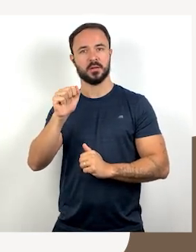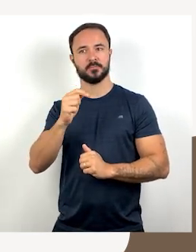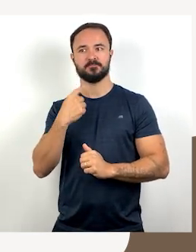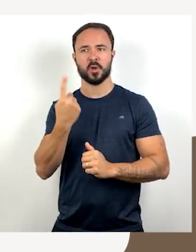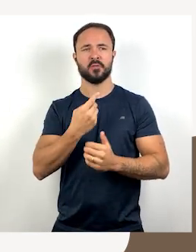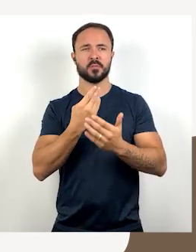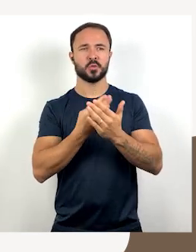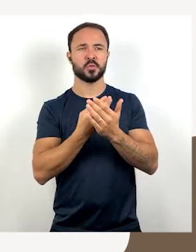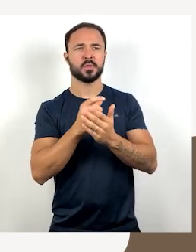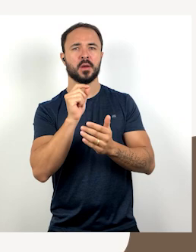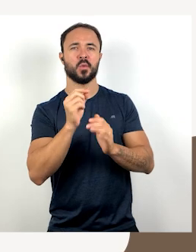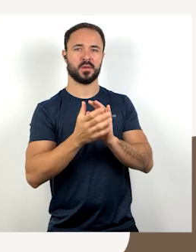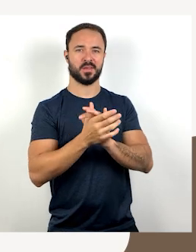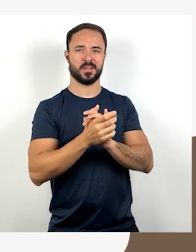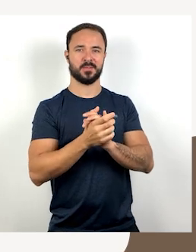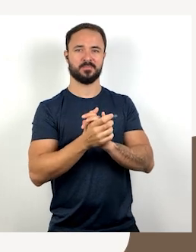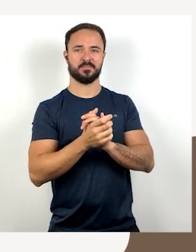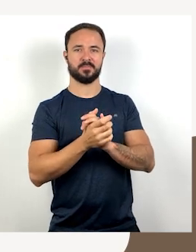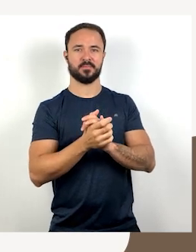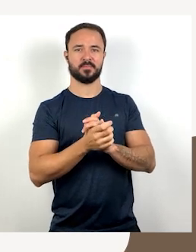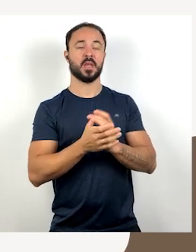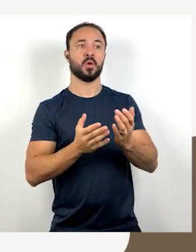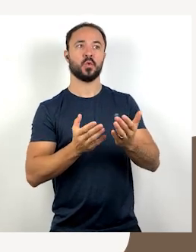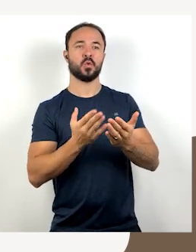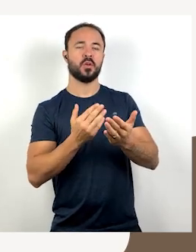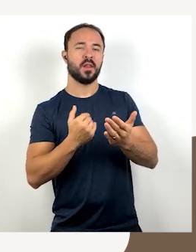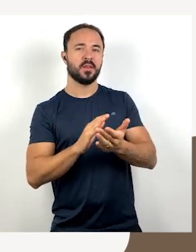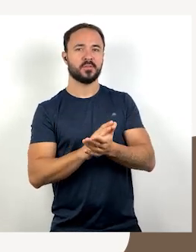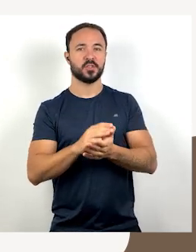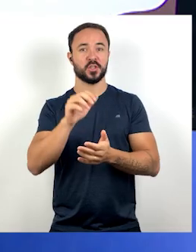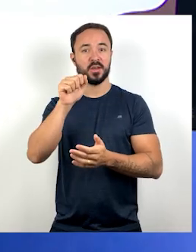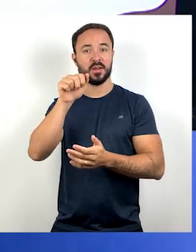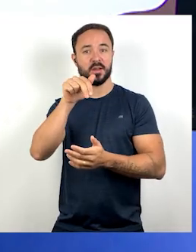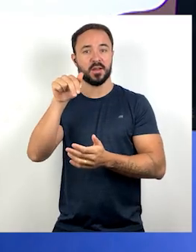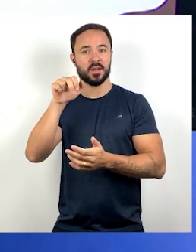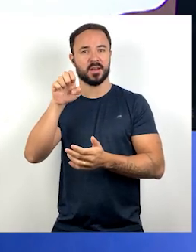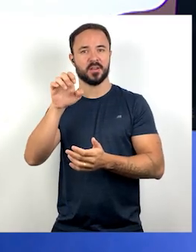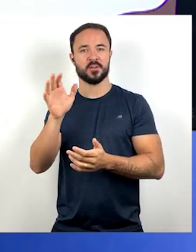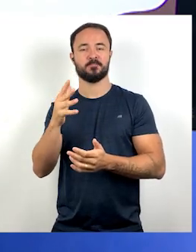vamos estudar um pouquinho do Diário de Anne Frank.